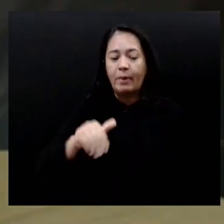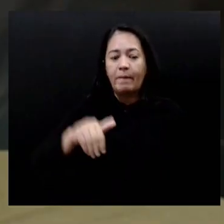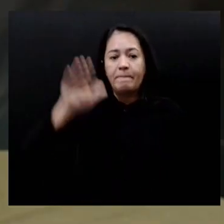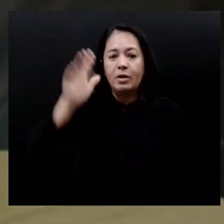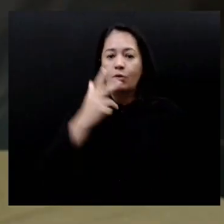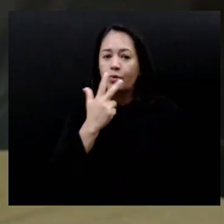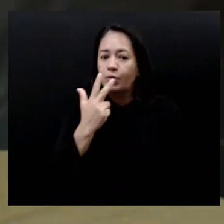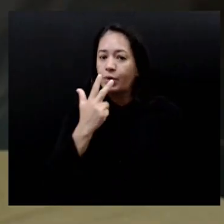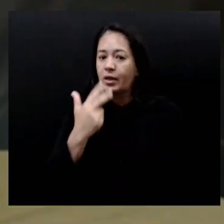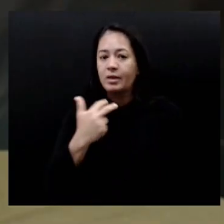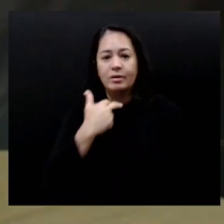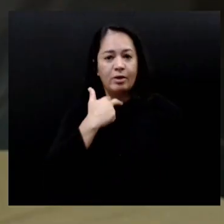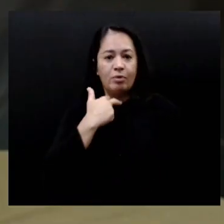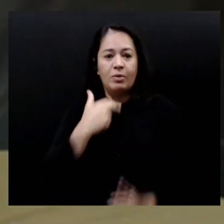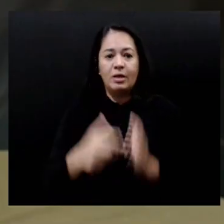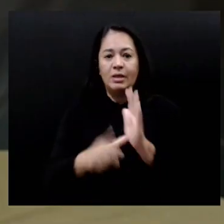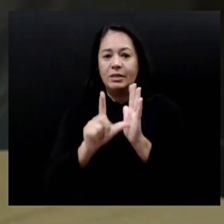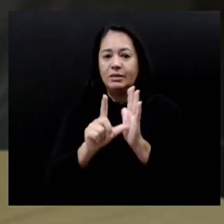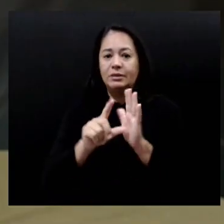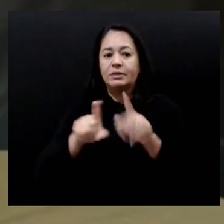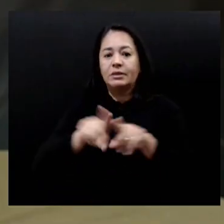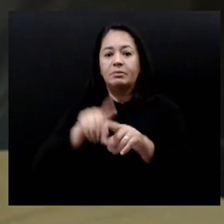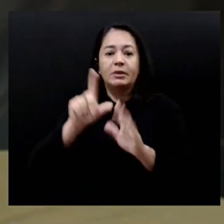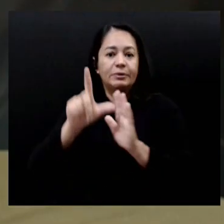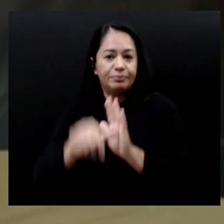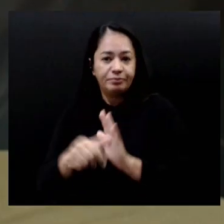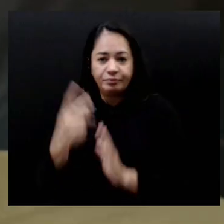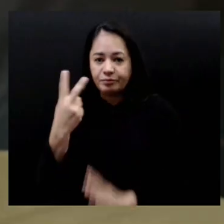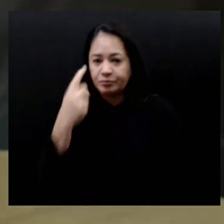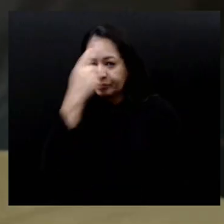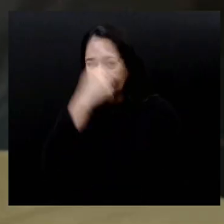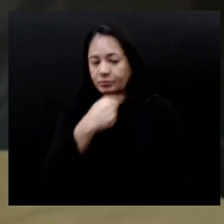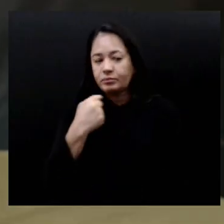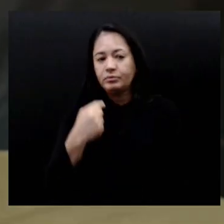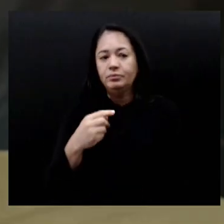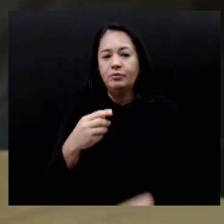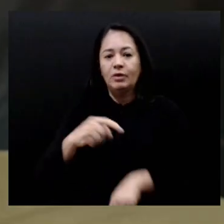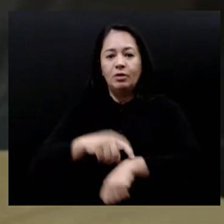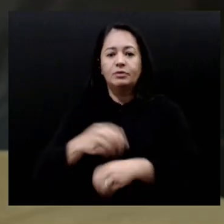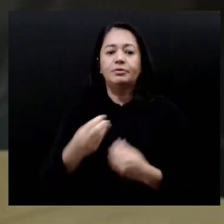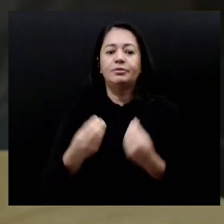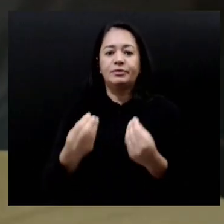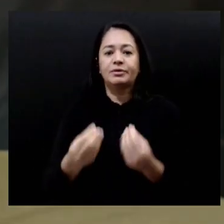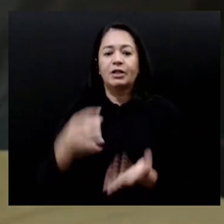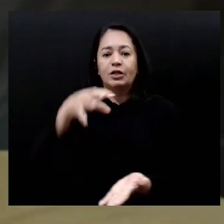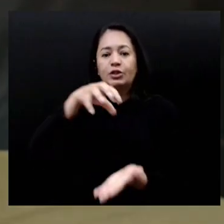da doação. Bom, mais informações no site do Hemocentro da Unicamp, que é